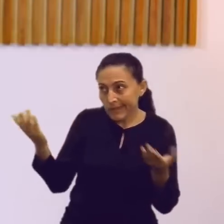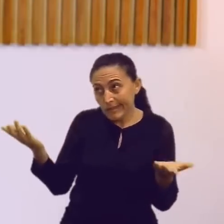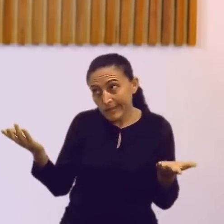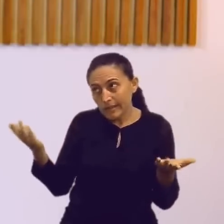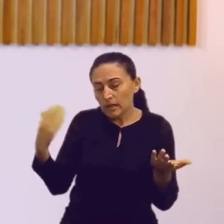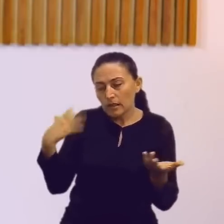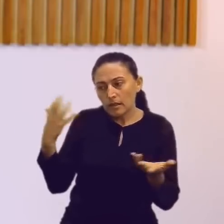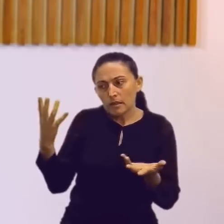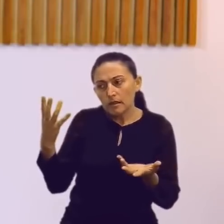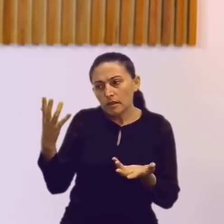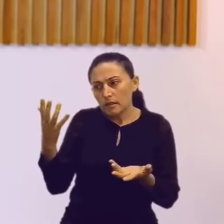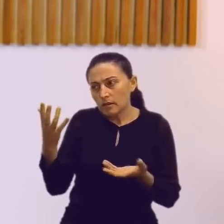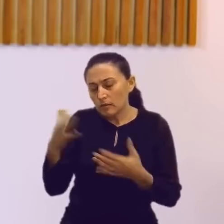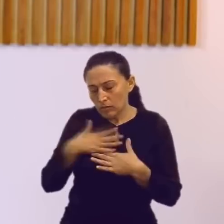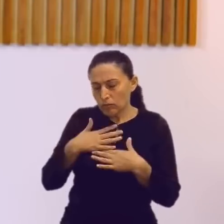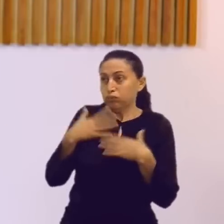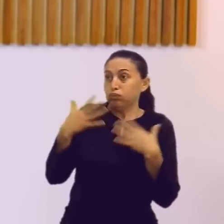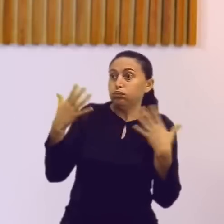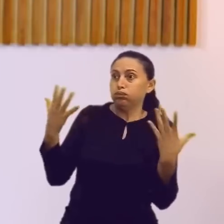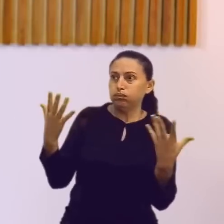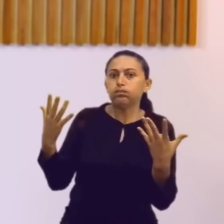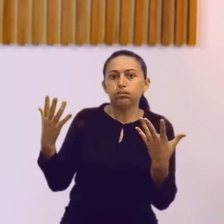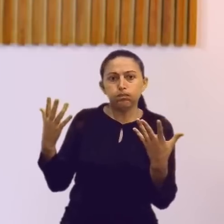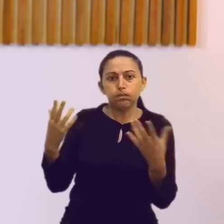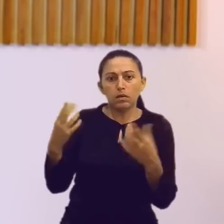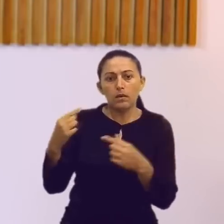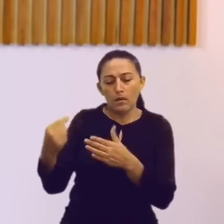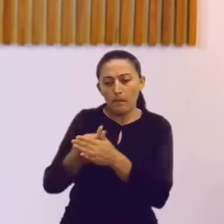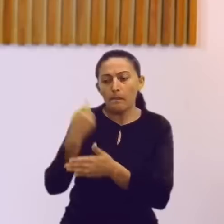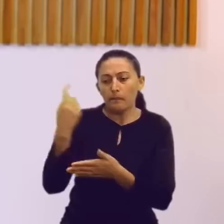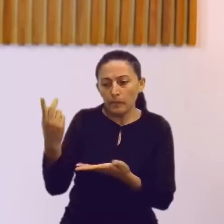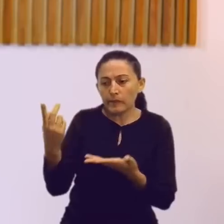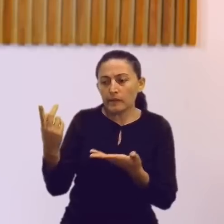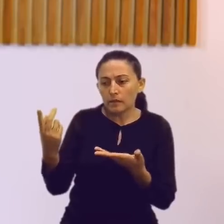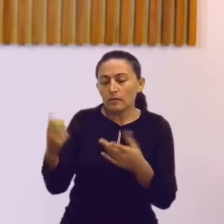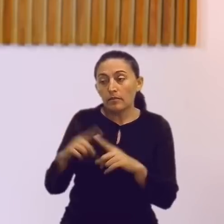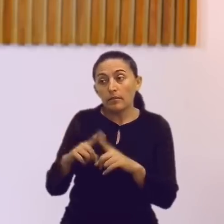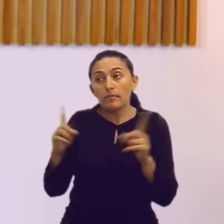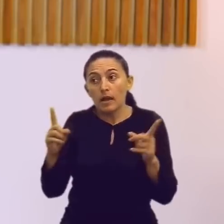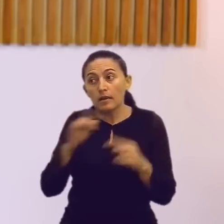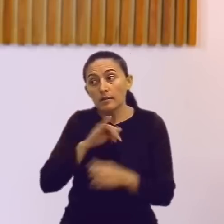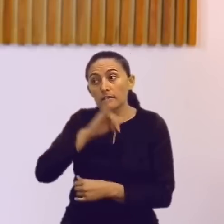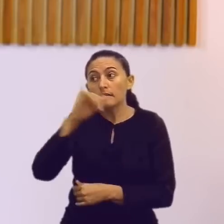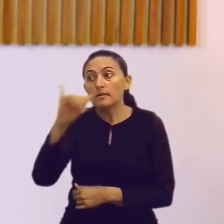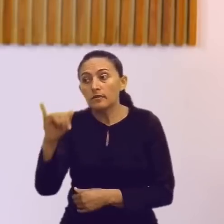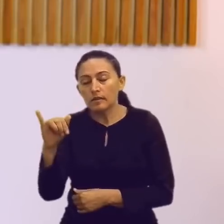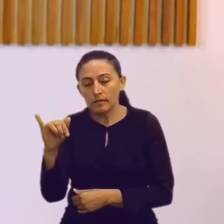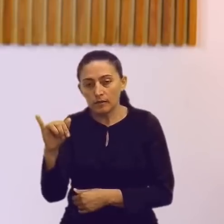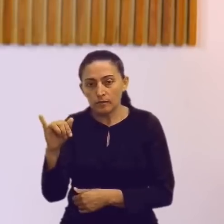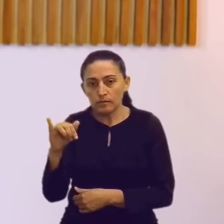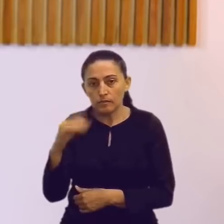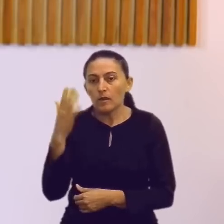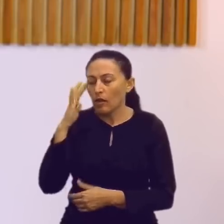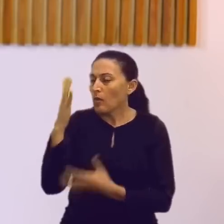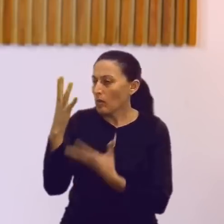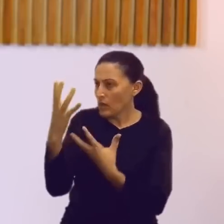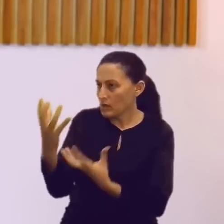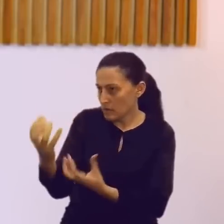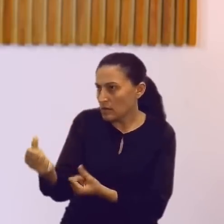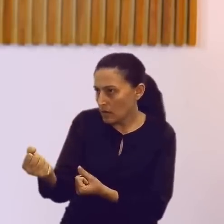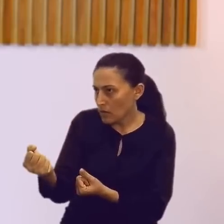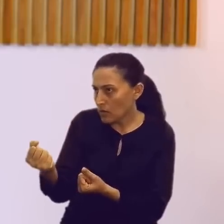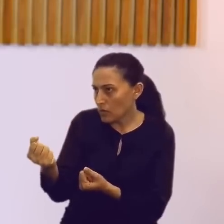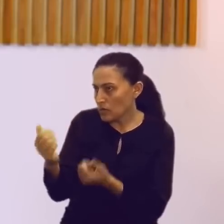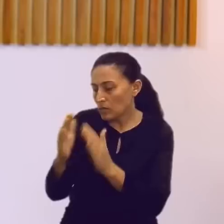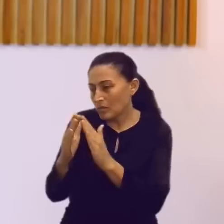um grande impacto, mas ele disse a seguinte coisa: eu aceito até o seu pedido, mas